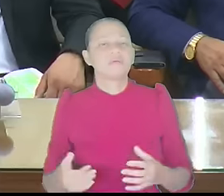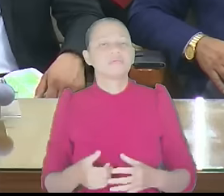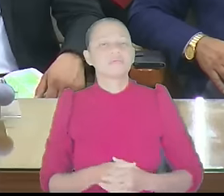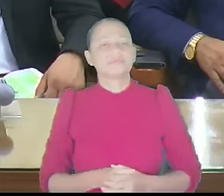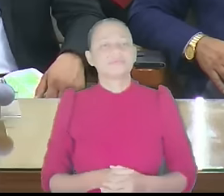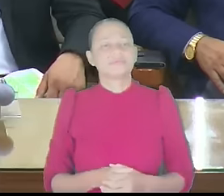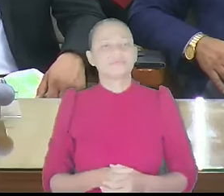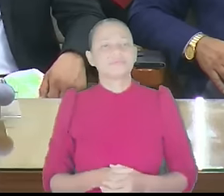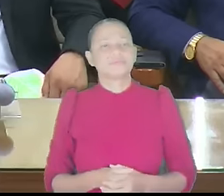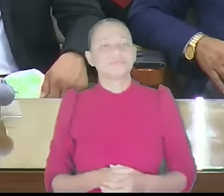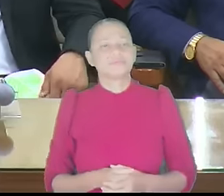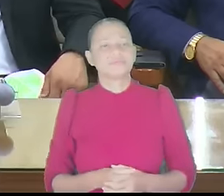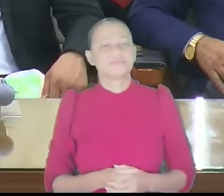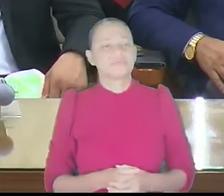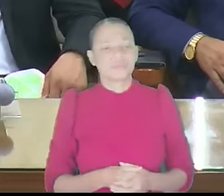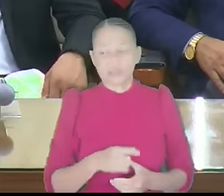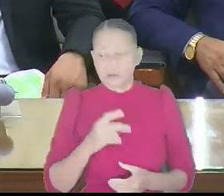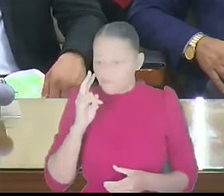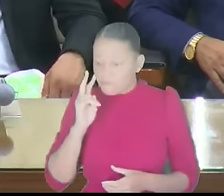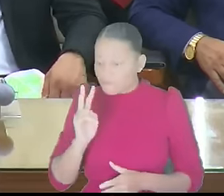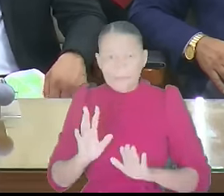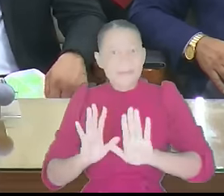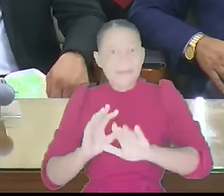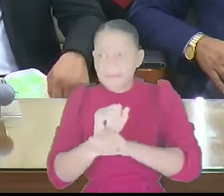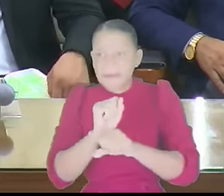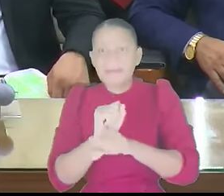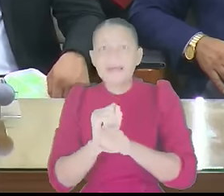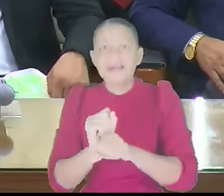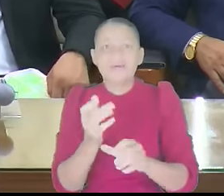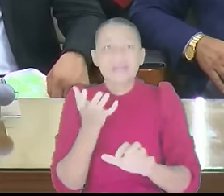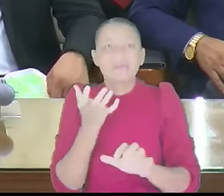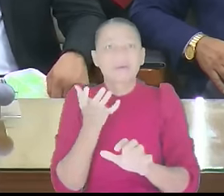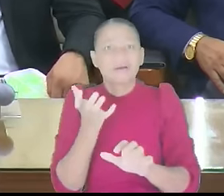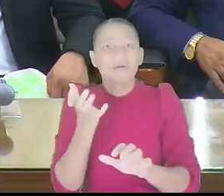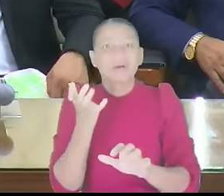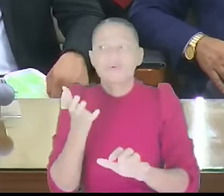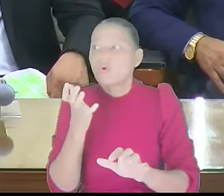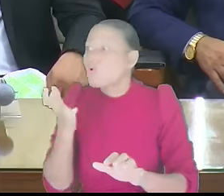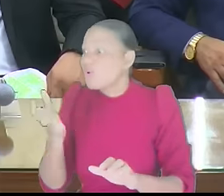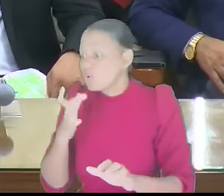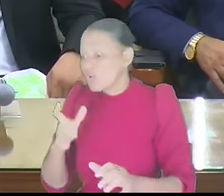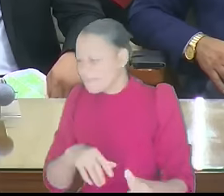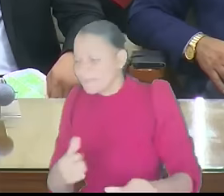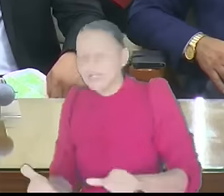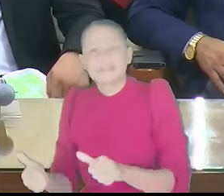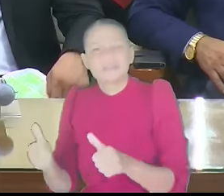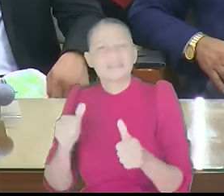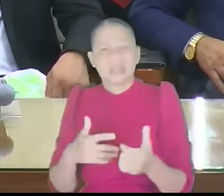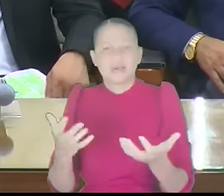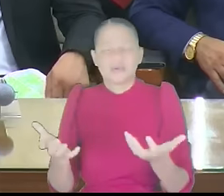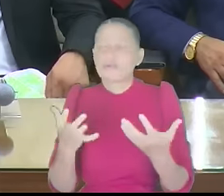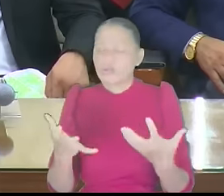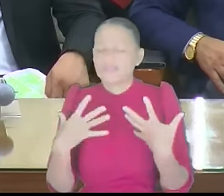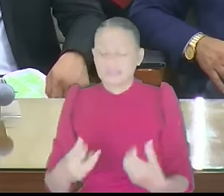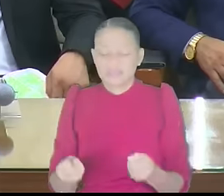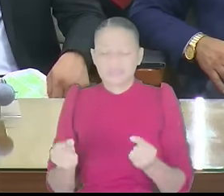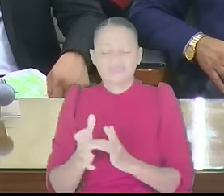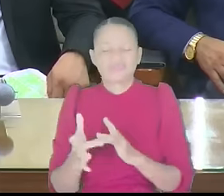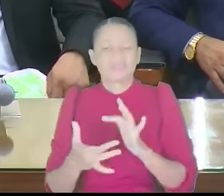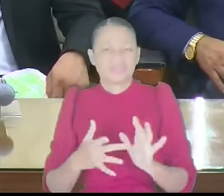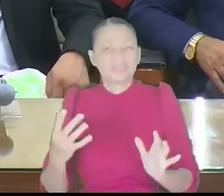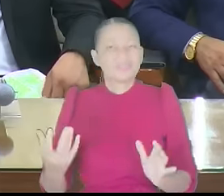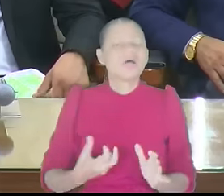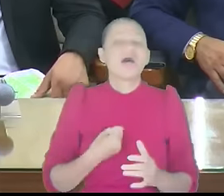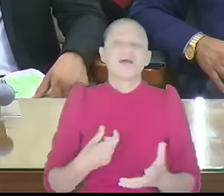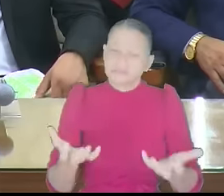Já quando foi vendo a água, já foi dizendo: para. Eu quero descer as águas do batismo. Eu quero aceitar este Jesus como Salvador. E já